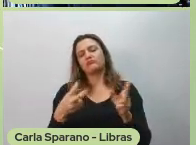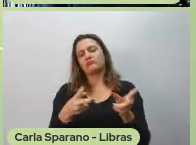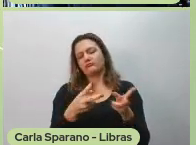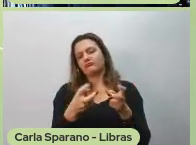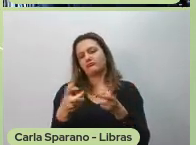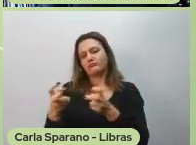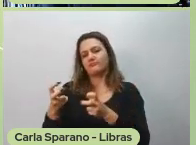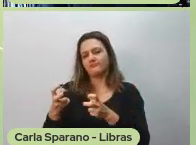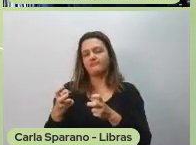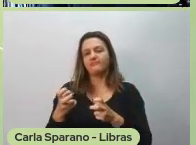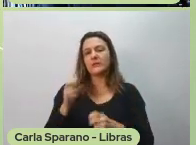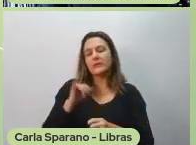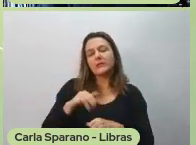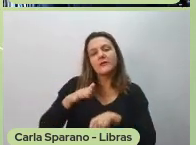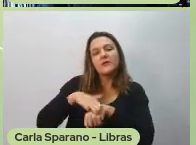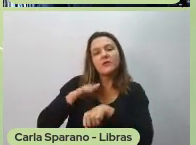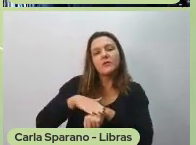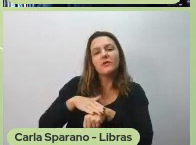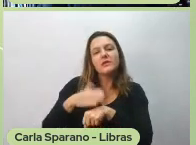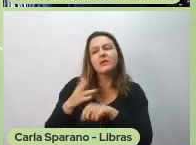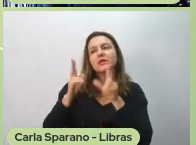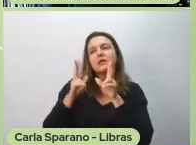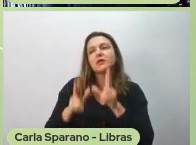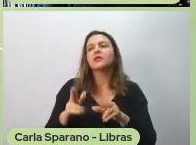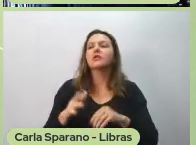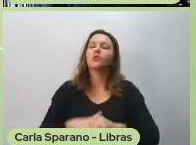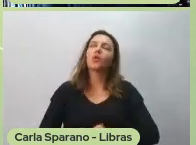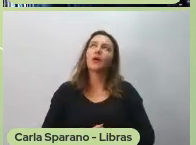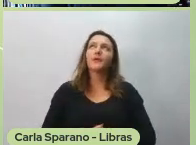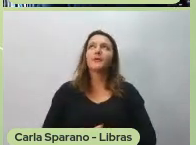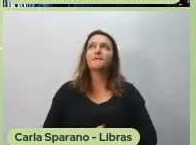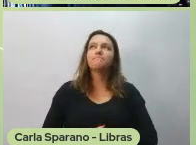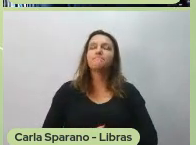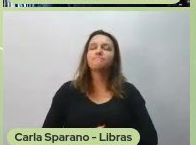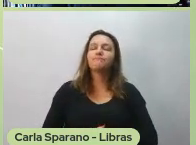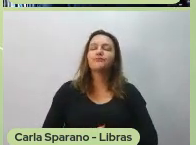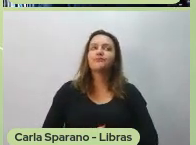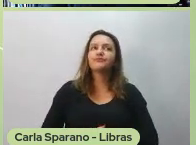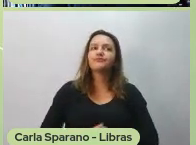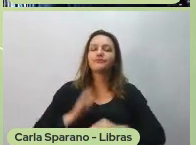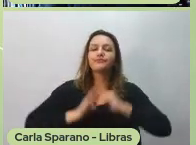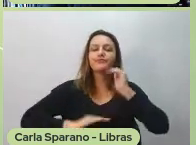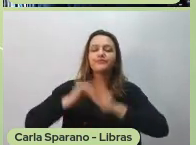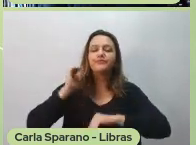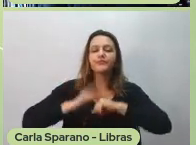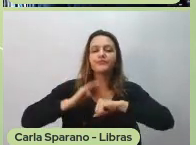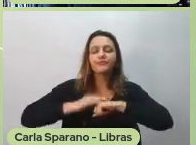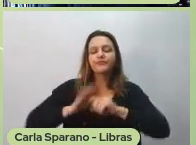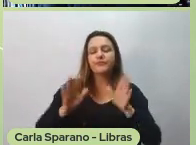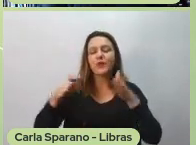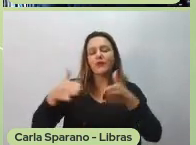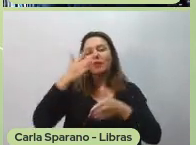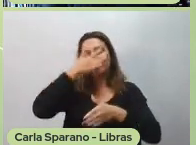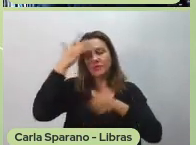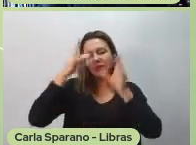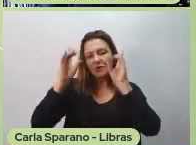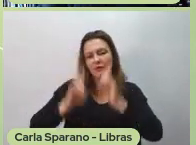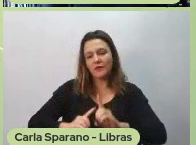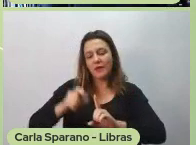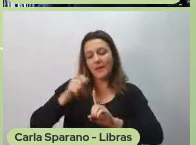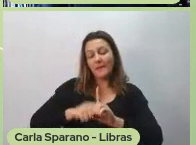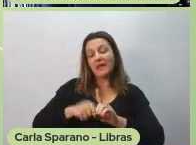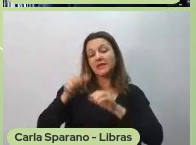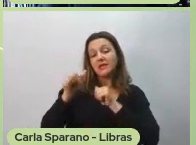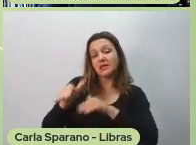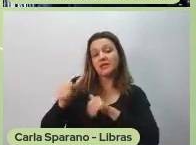Então, se vamos fazer, né, como fizemos uma ação voltada para pessoas com deficiência agora no mês de setembro,